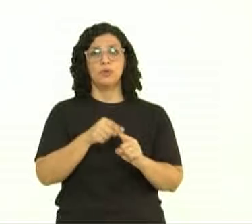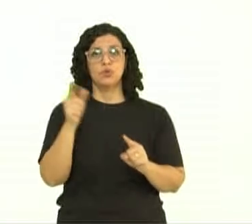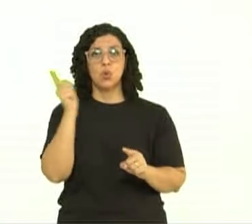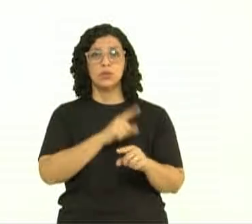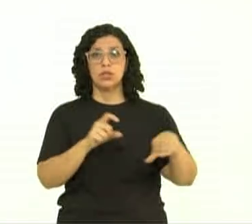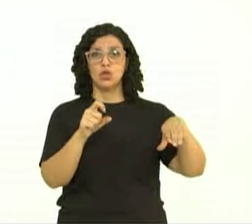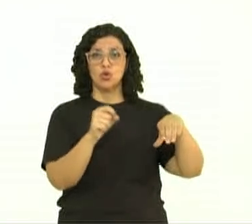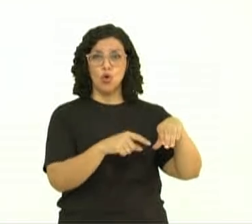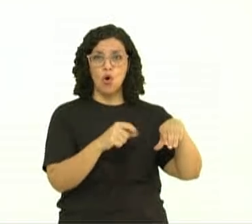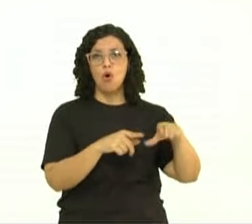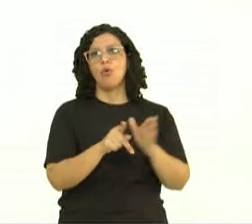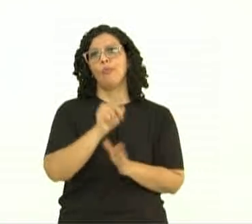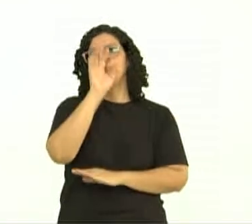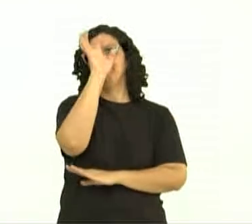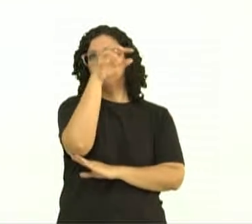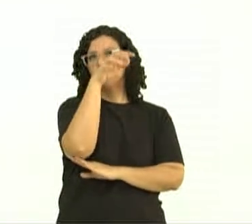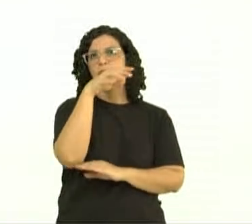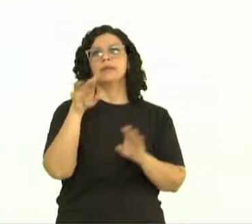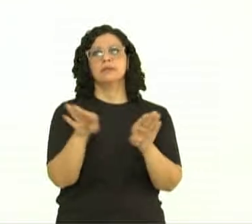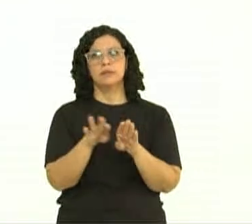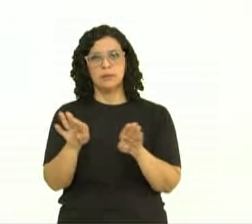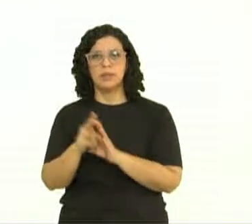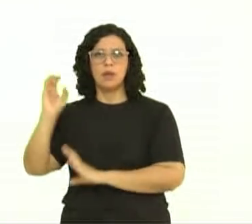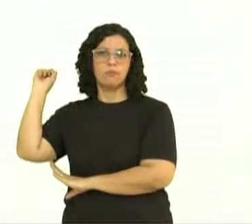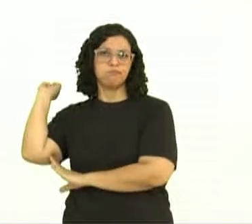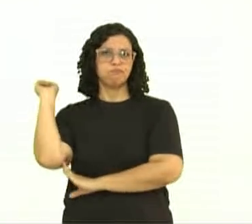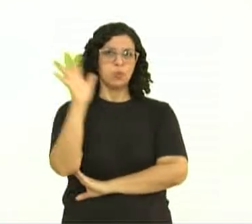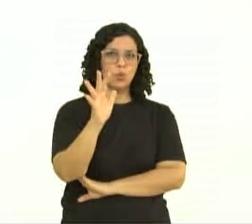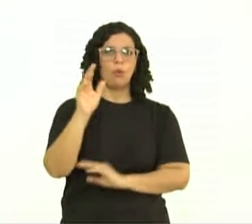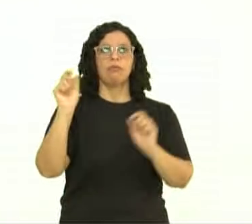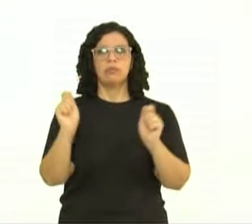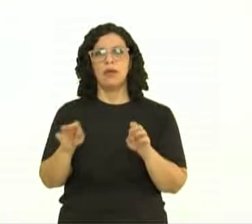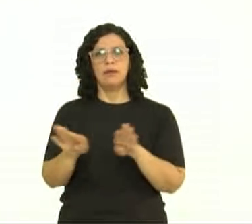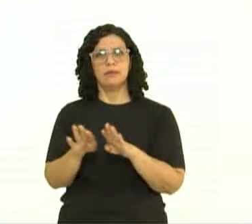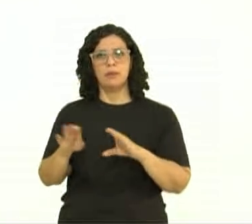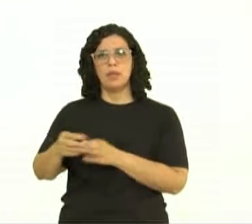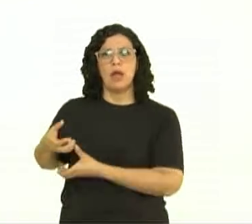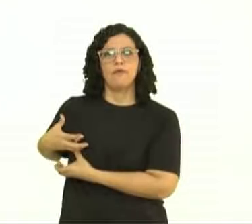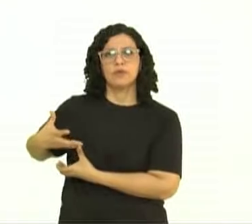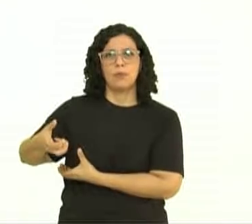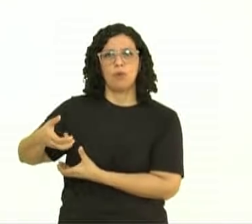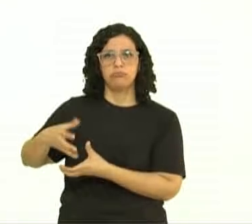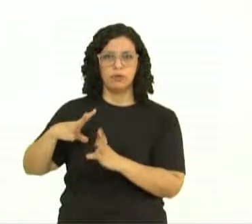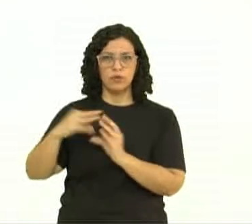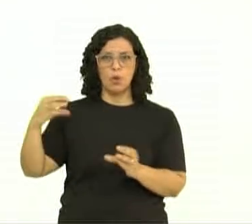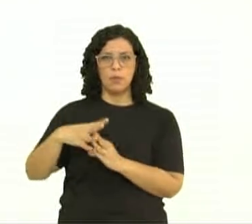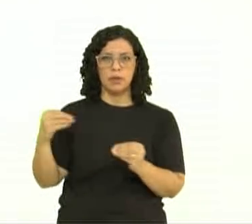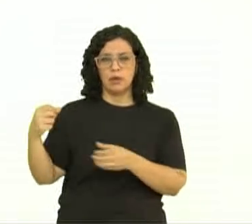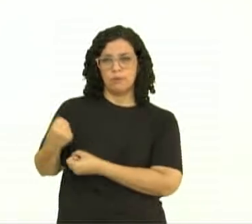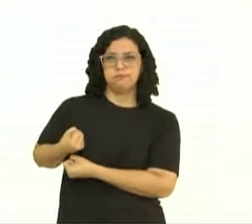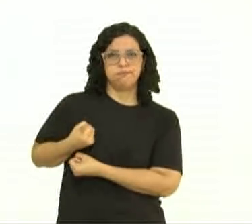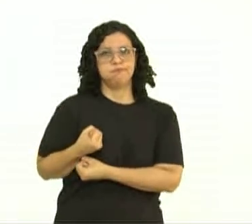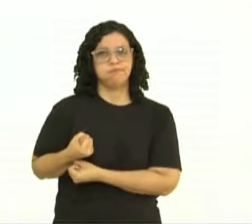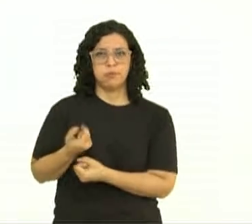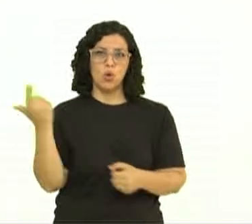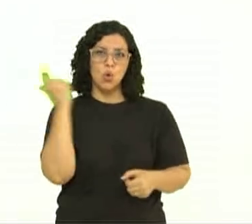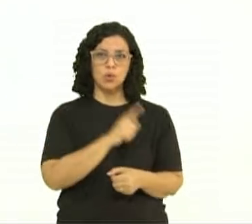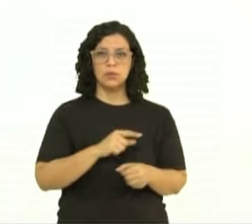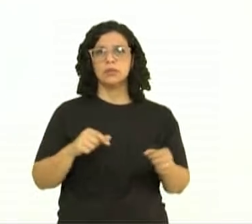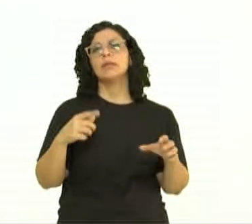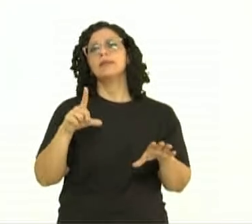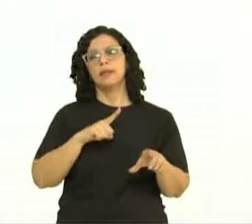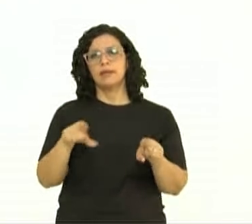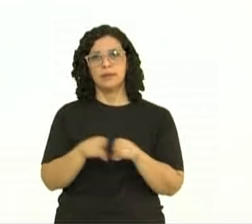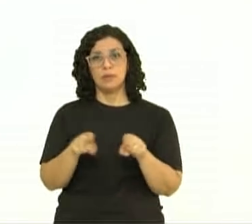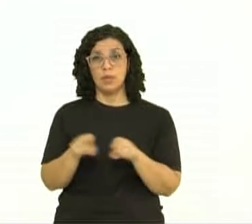de marcar pontos, de marcar cestas, de marcar gols, touchdowns dentro do futebol americano. Né? E também precisa proteger,